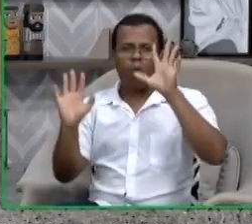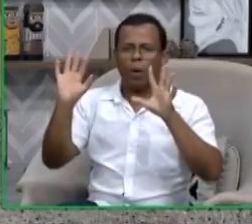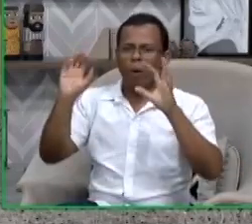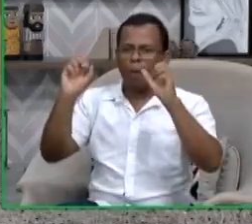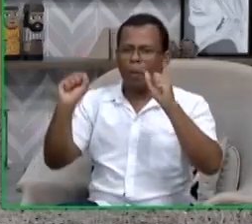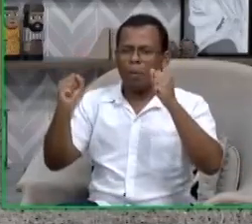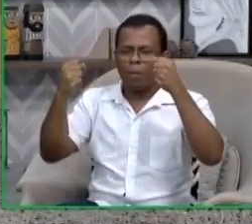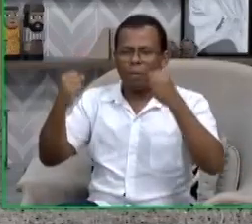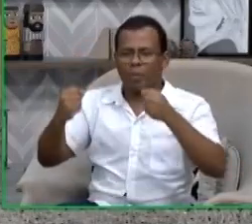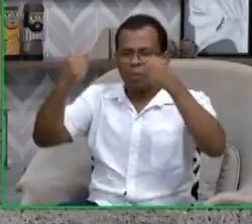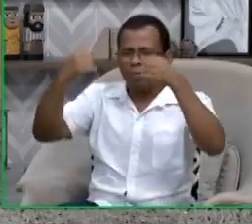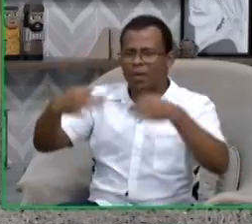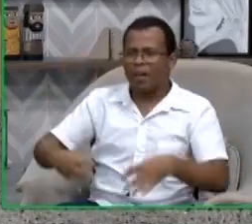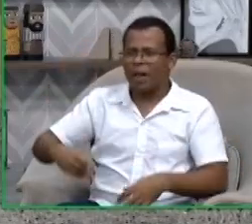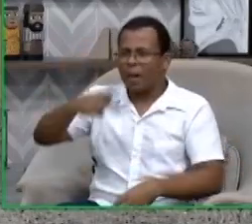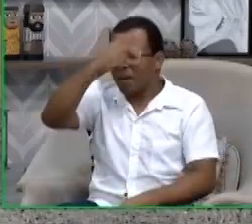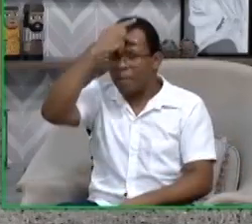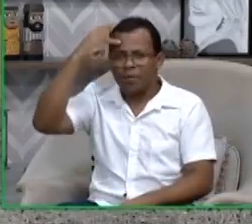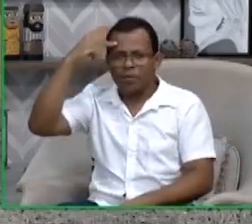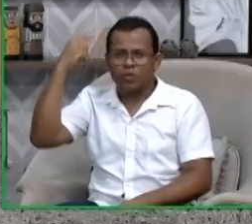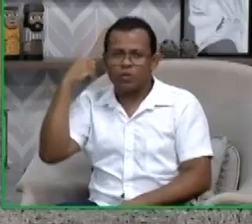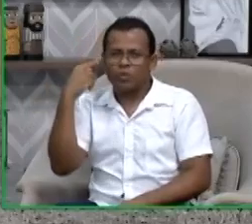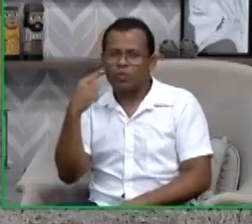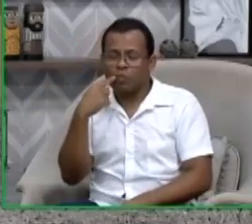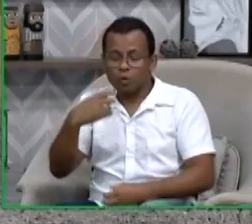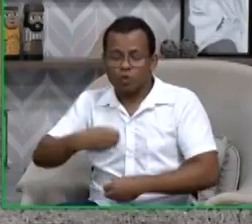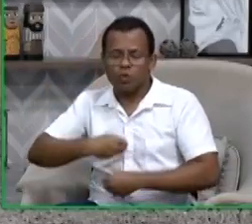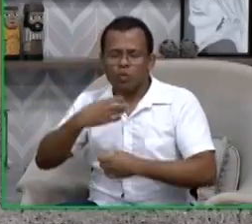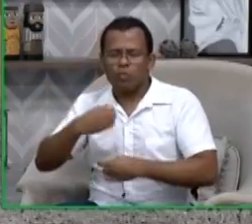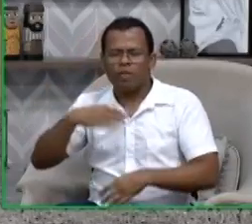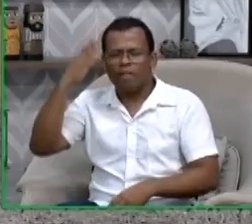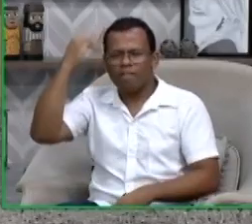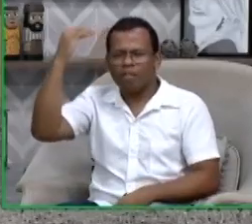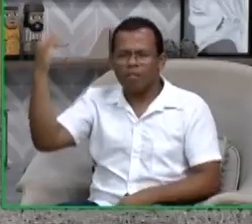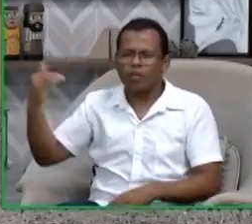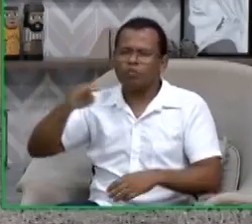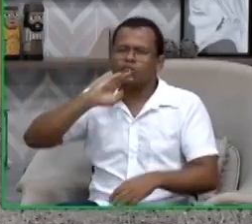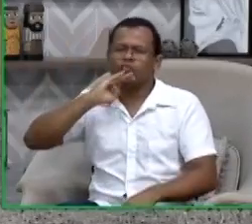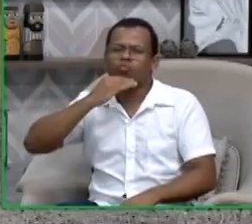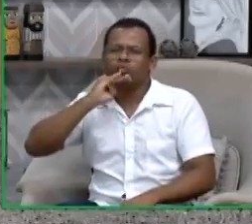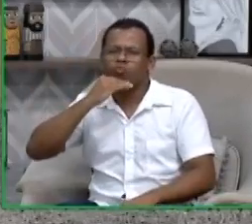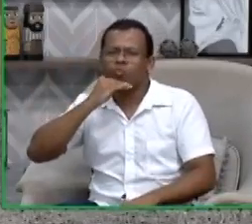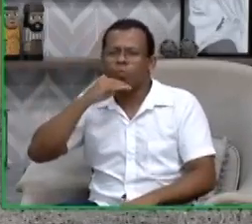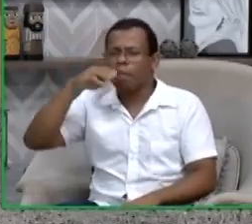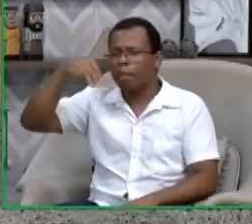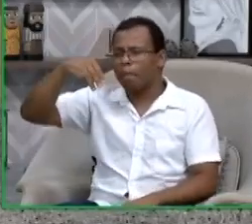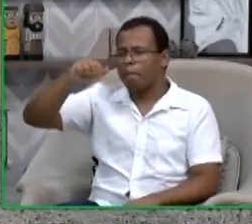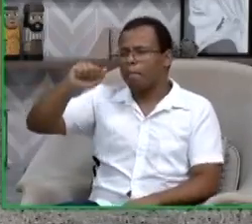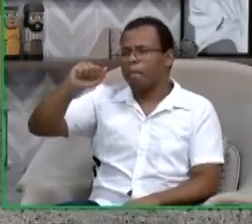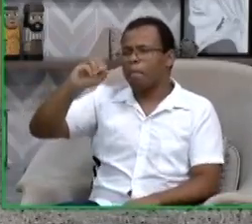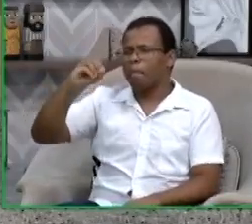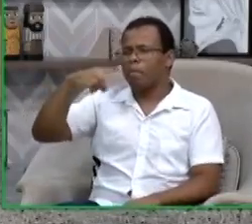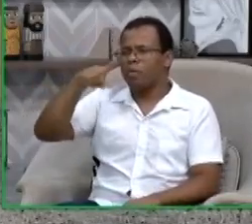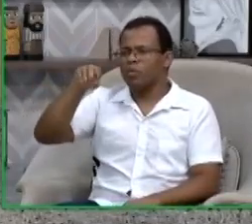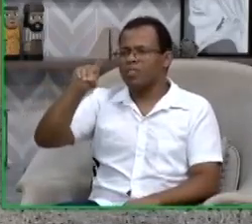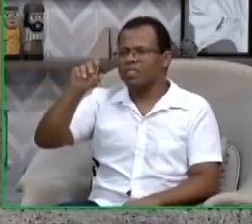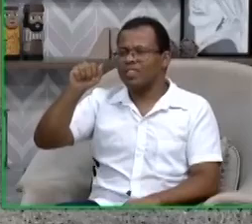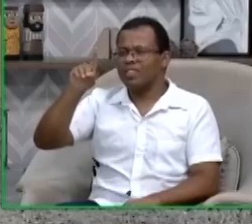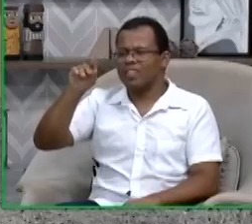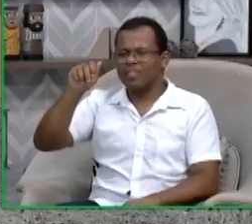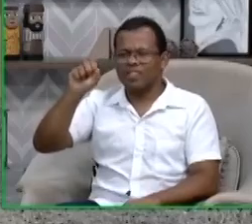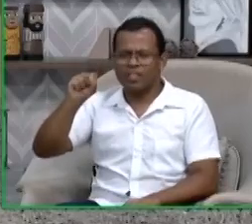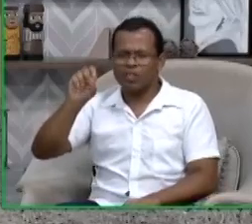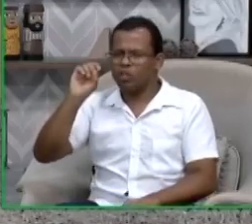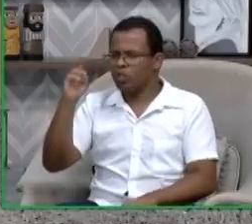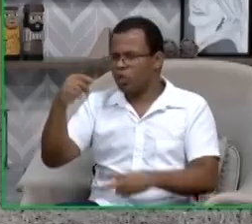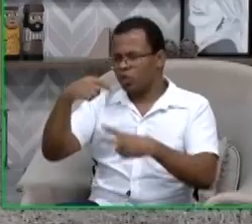falar pela pessoa surda, né? Tem um poema muito conhecido do Carlos Drummond de Andrade chamado Mãos Dadas. E aí eu trouxe aqui apenas os